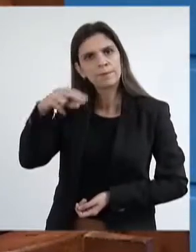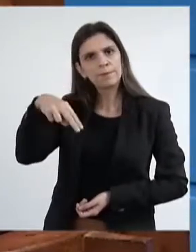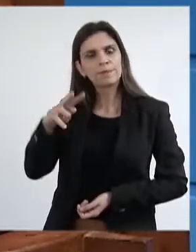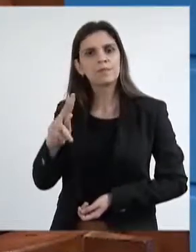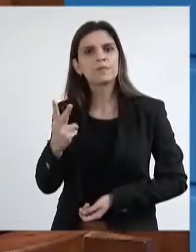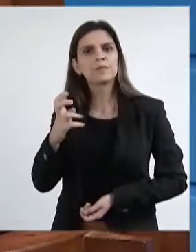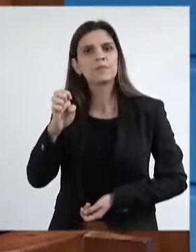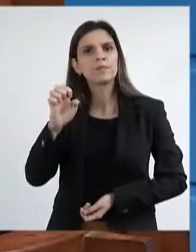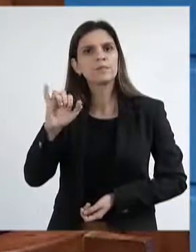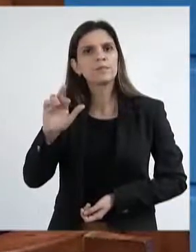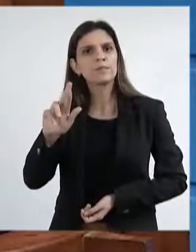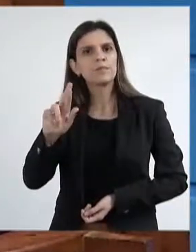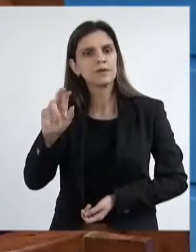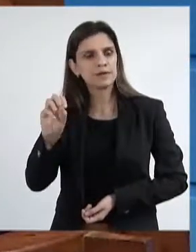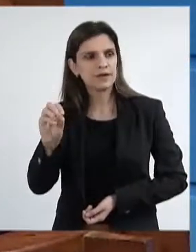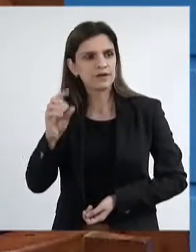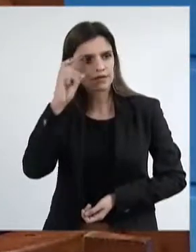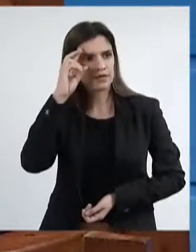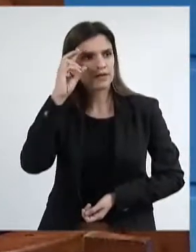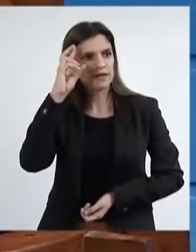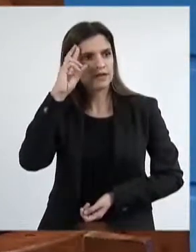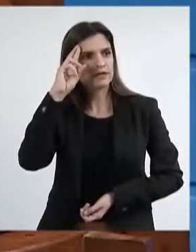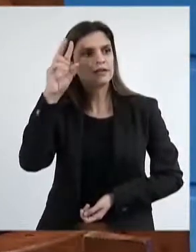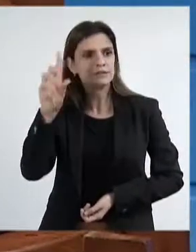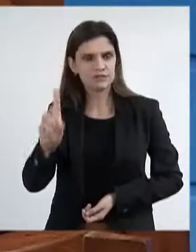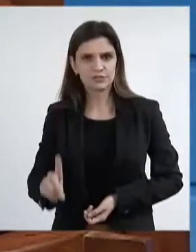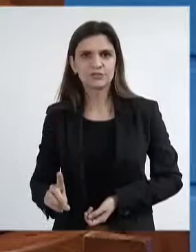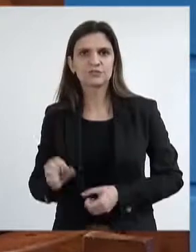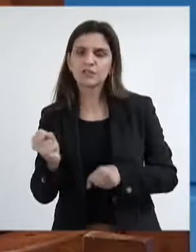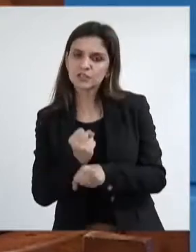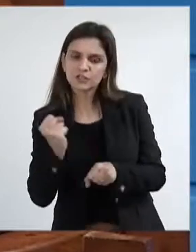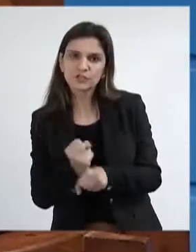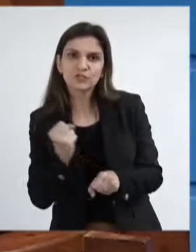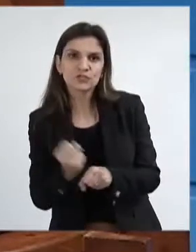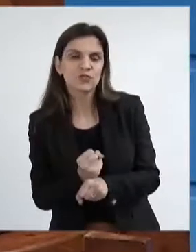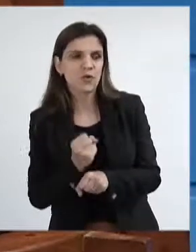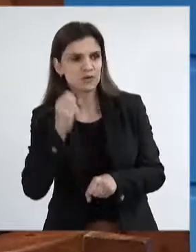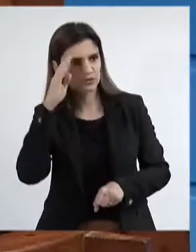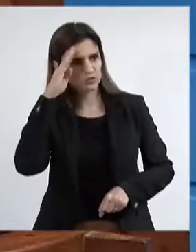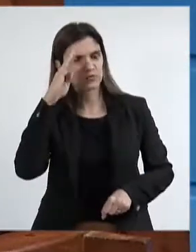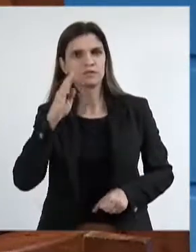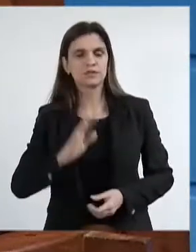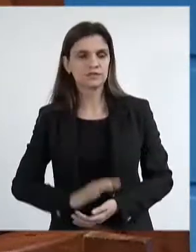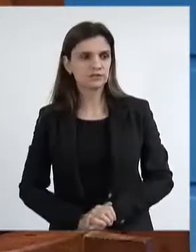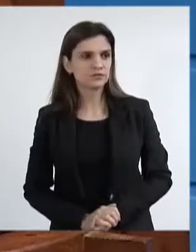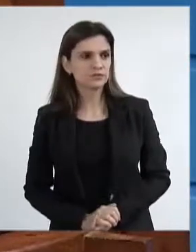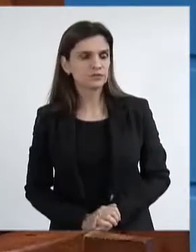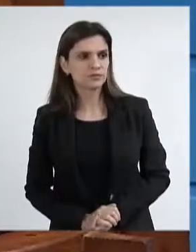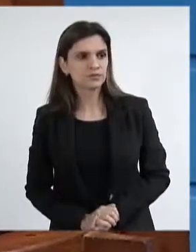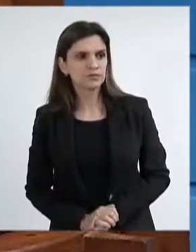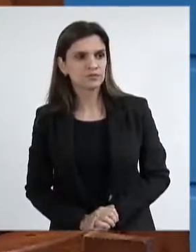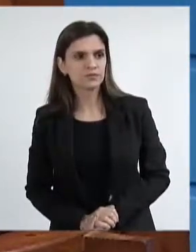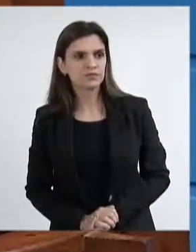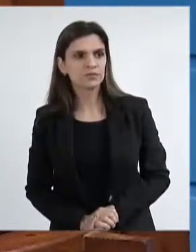da Diretoria de Obras e Cooperação do Exército. A tomada de preço referente